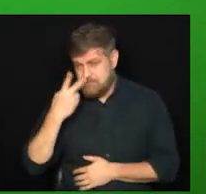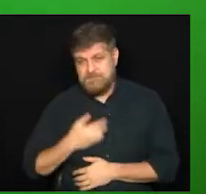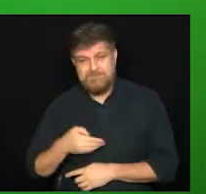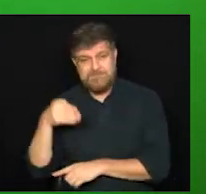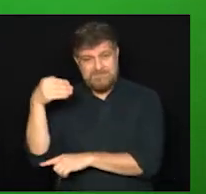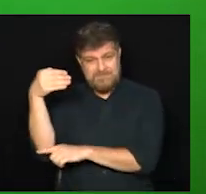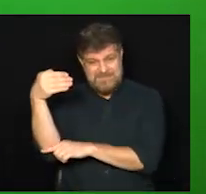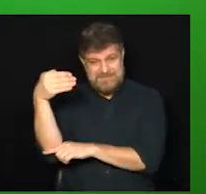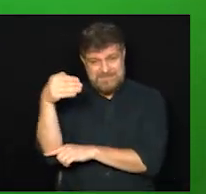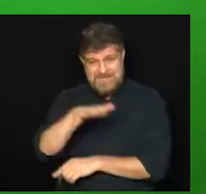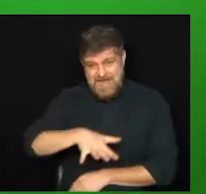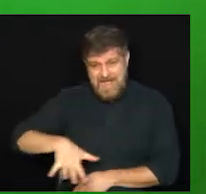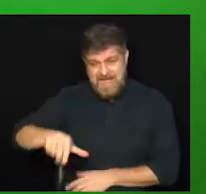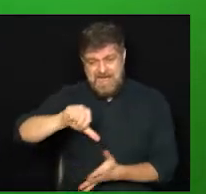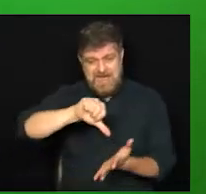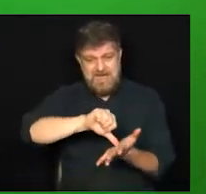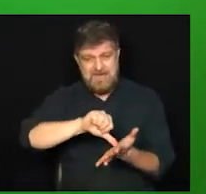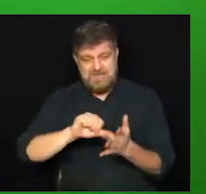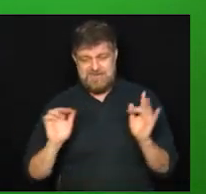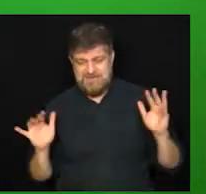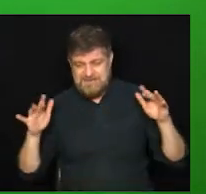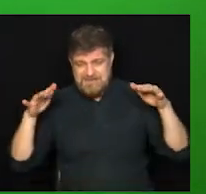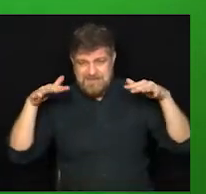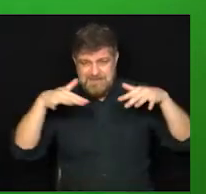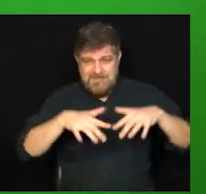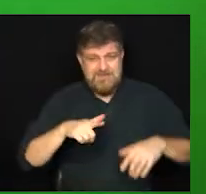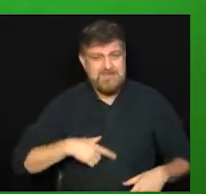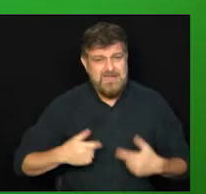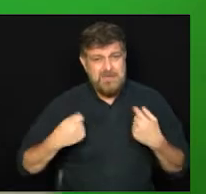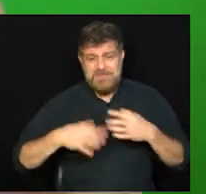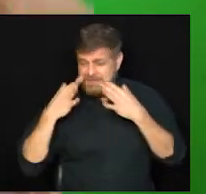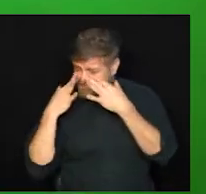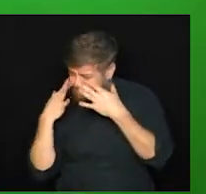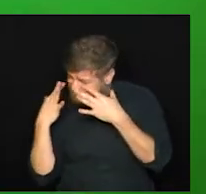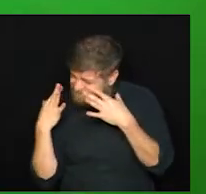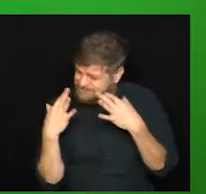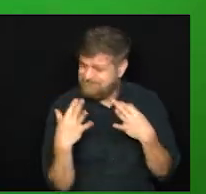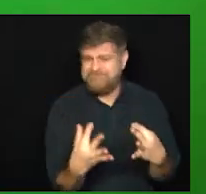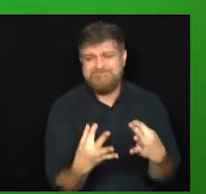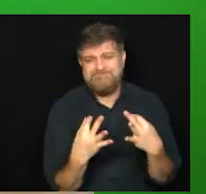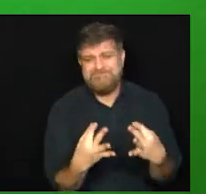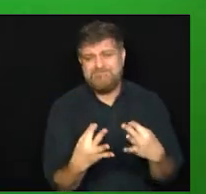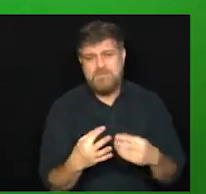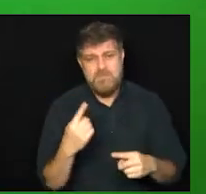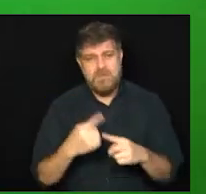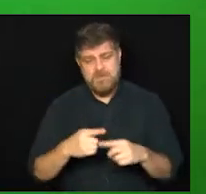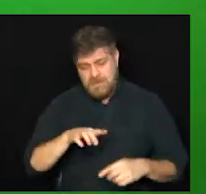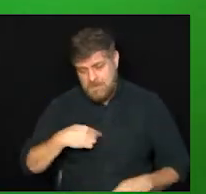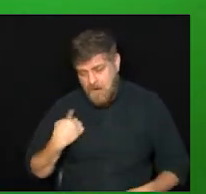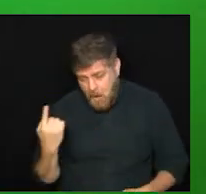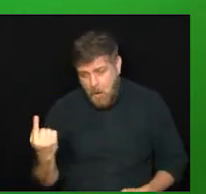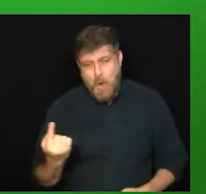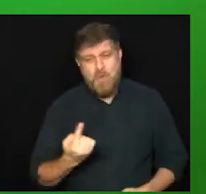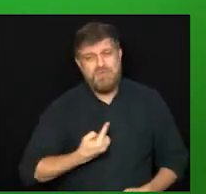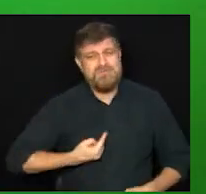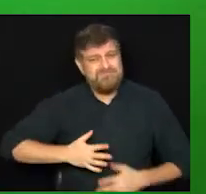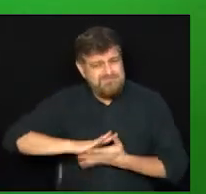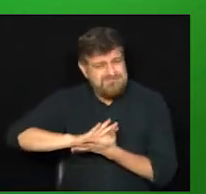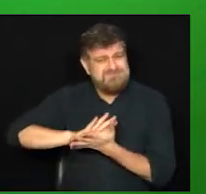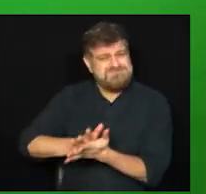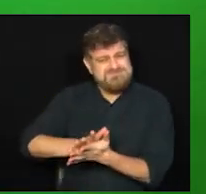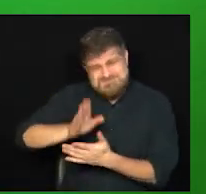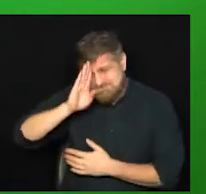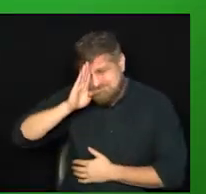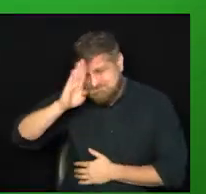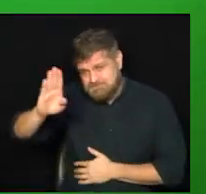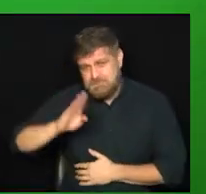hotelaria, o setor de eventos deverão receber uma atenção especial porque foi o mais atingido. Eu brinco